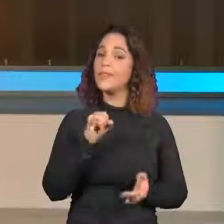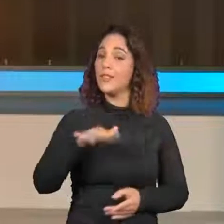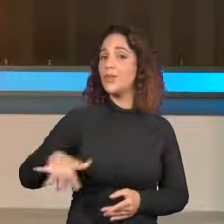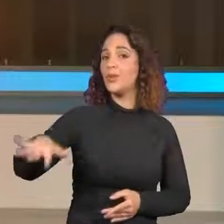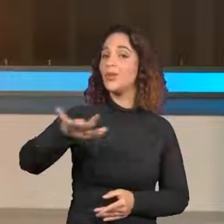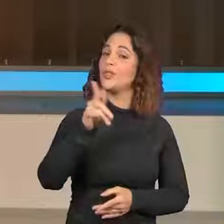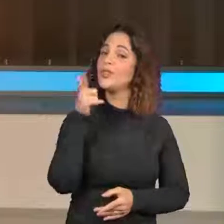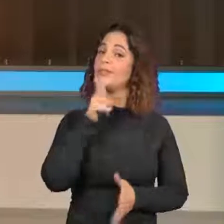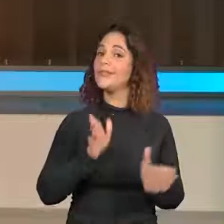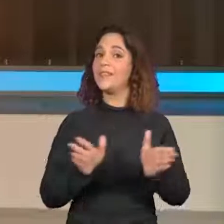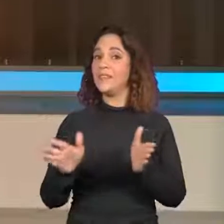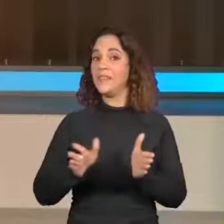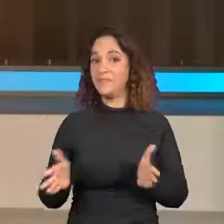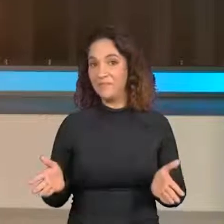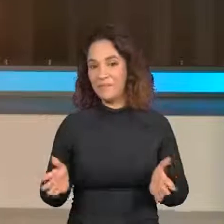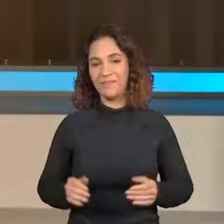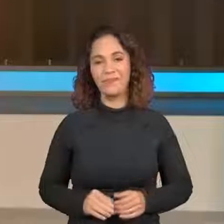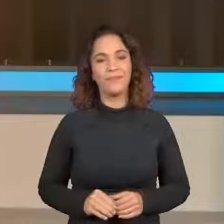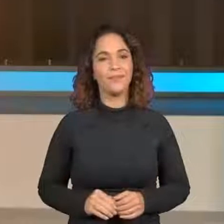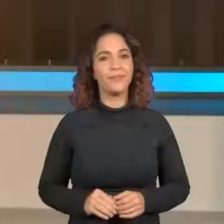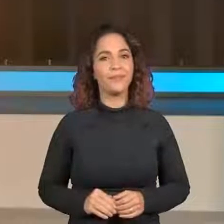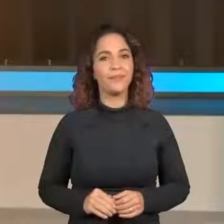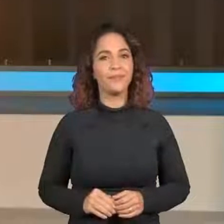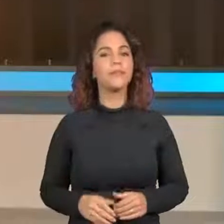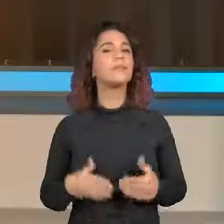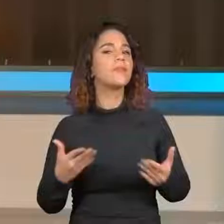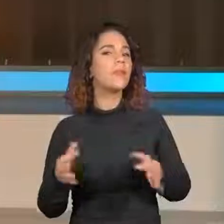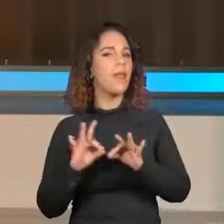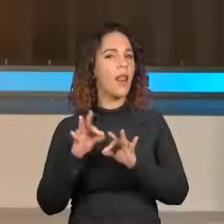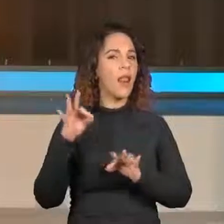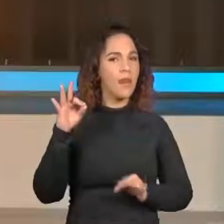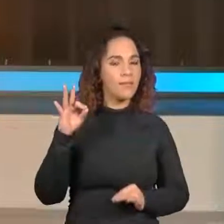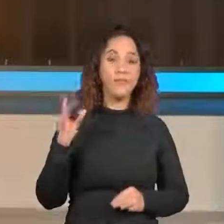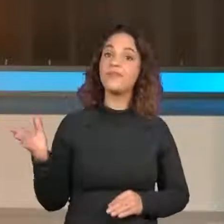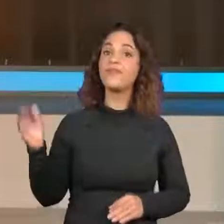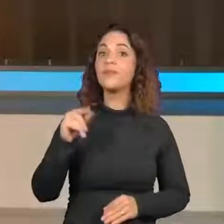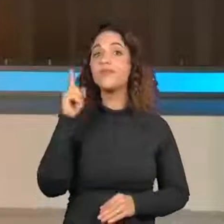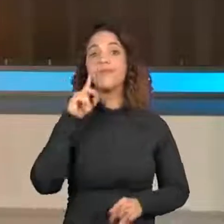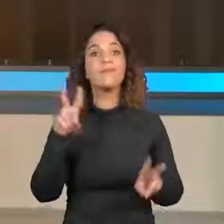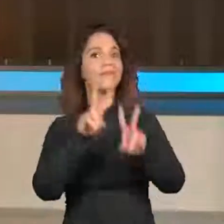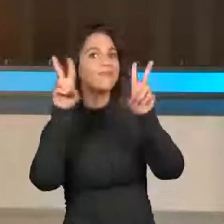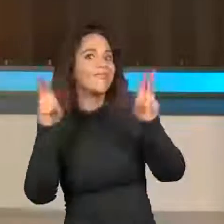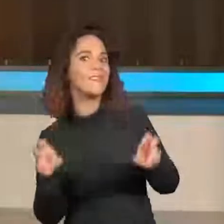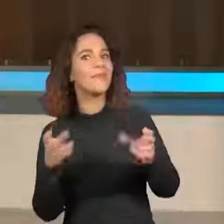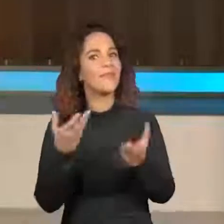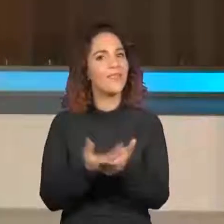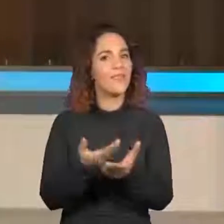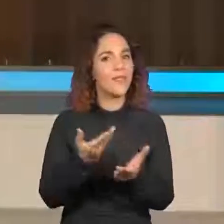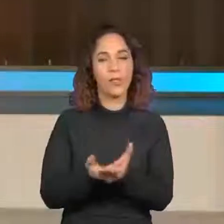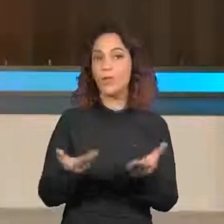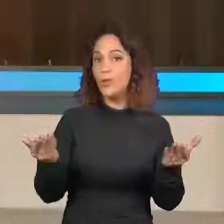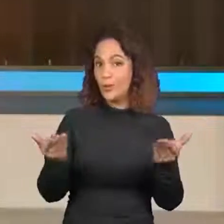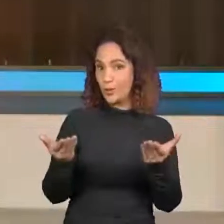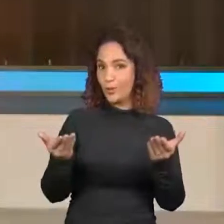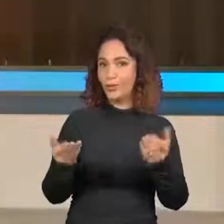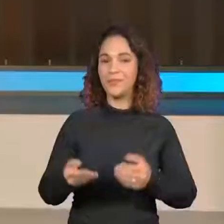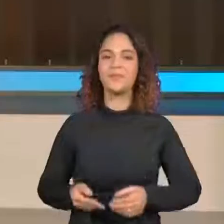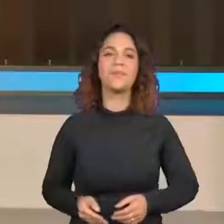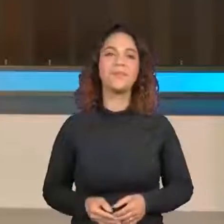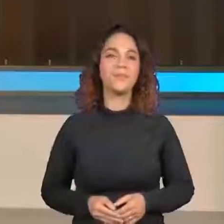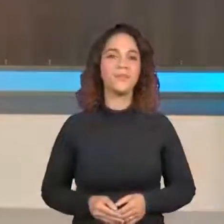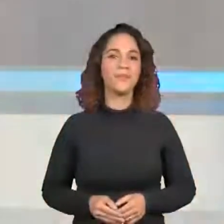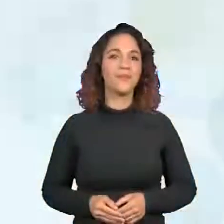acesso. E olha só, então, sem mais delongas, vamos ao título desta aula, que é